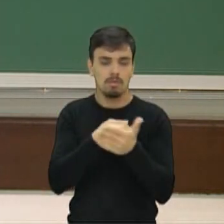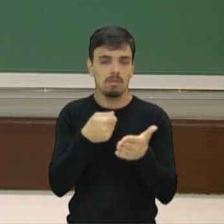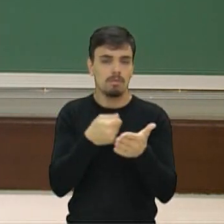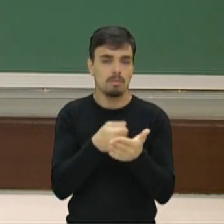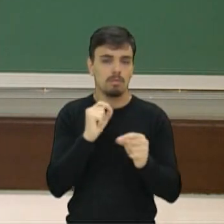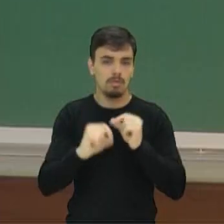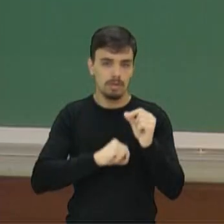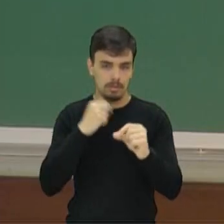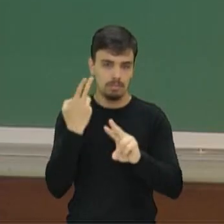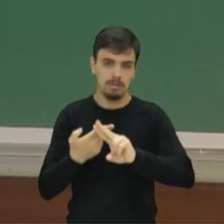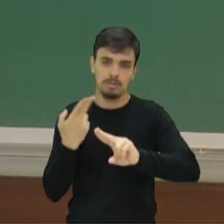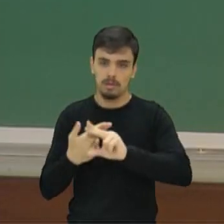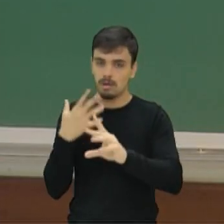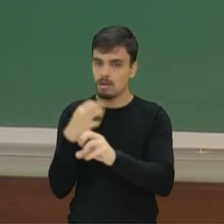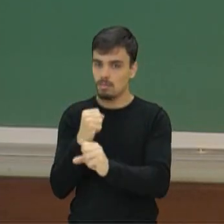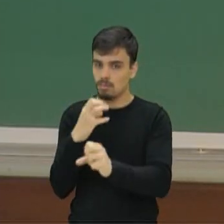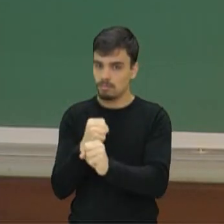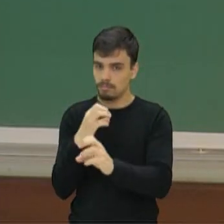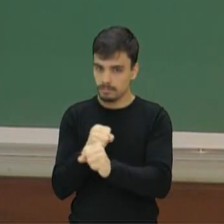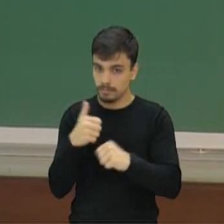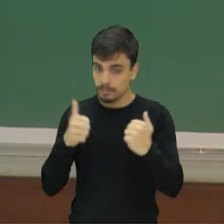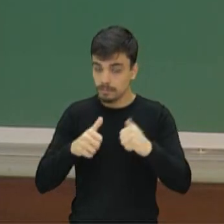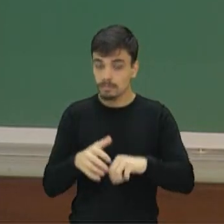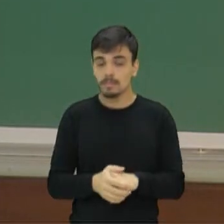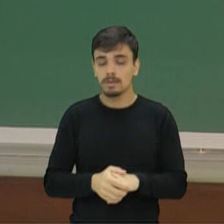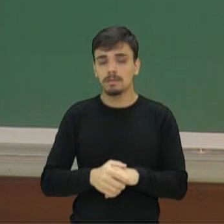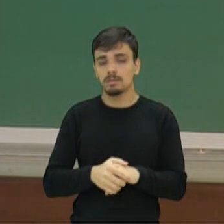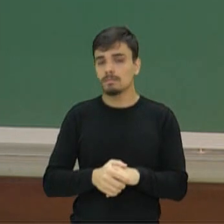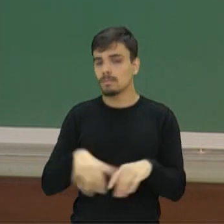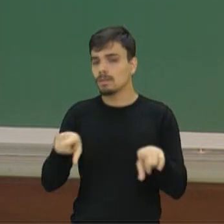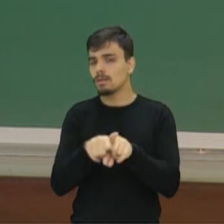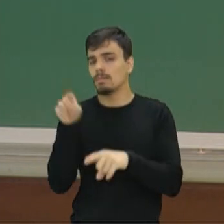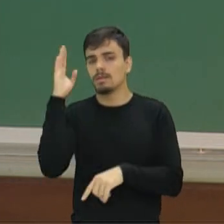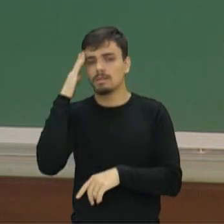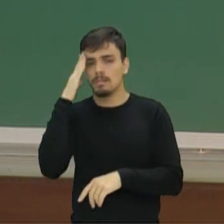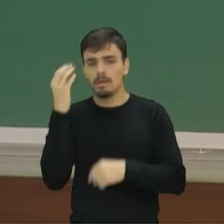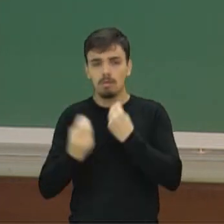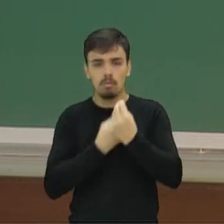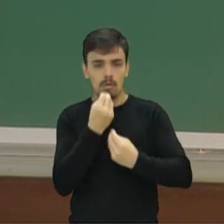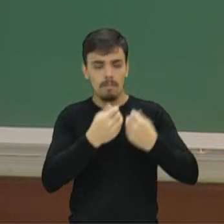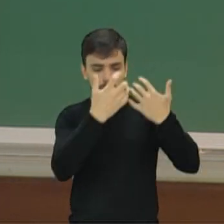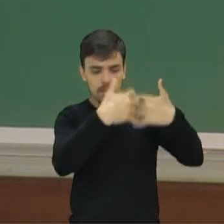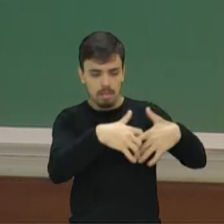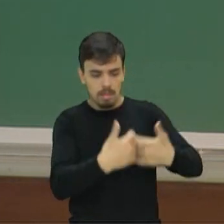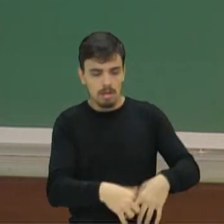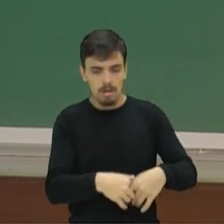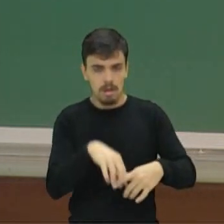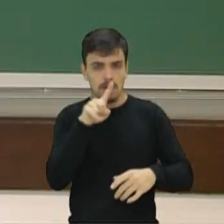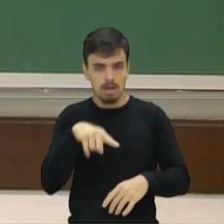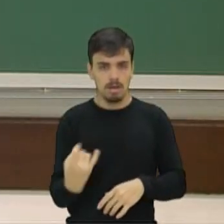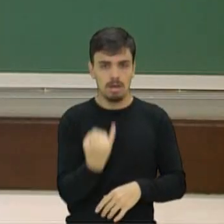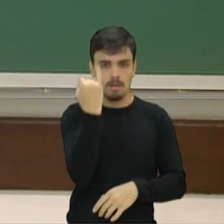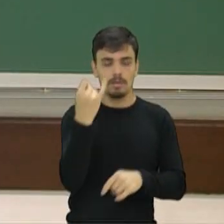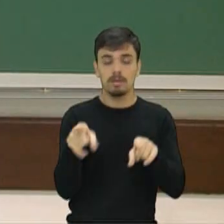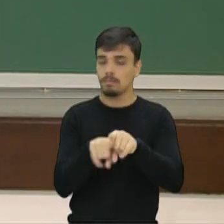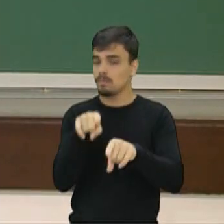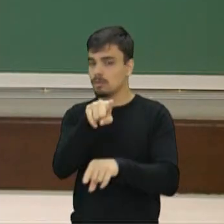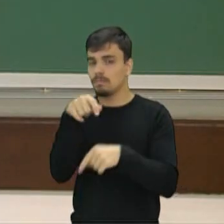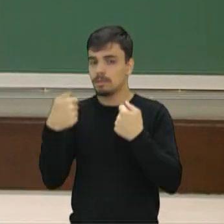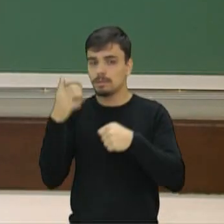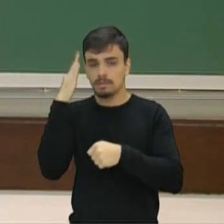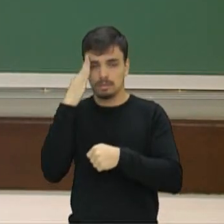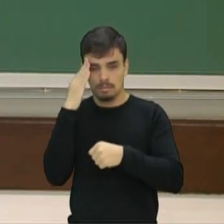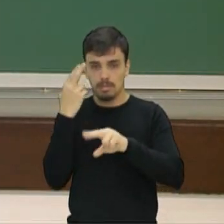aplicação do cálculo. E assim, saber a fórmula é importante, mas você tem que saber utilizar. É como se fosse uma